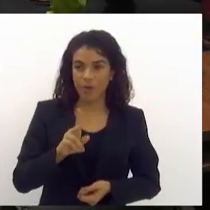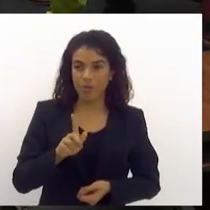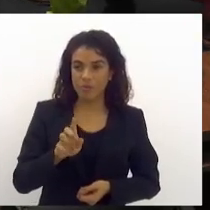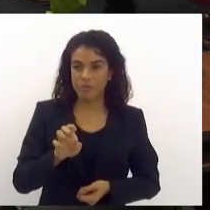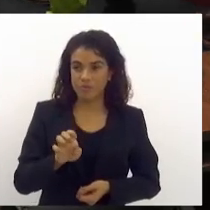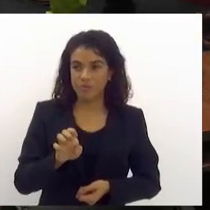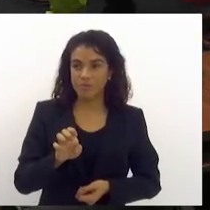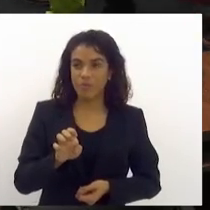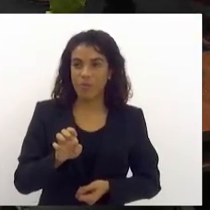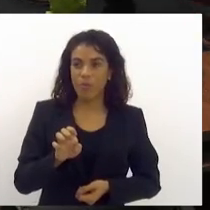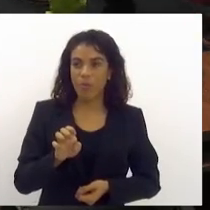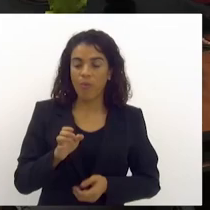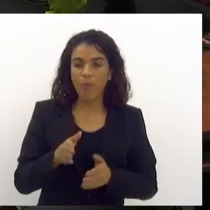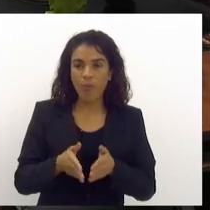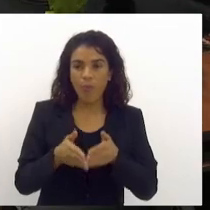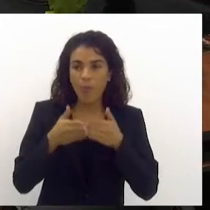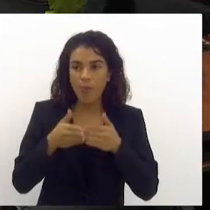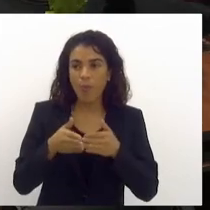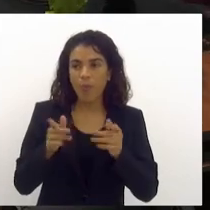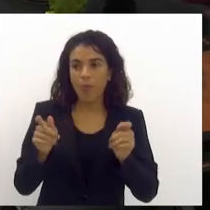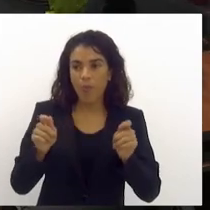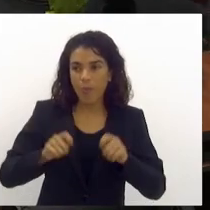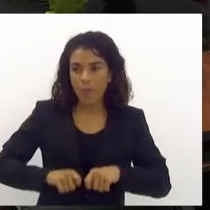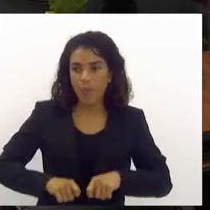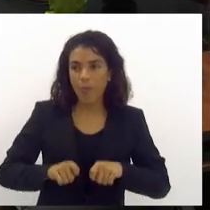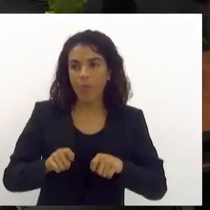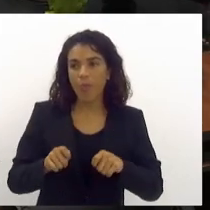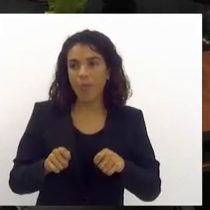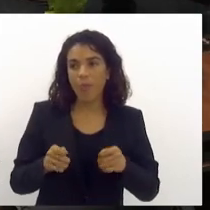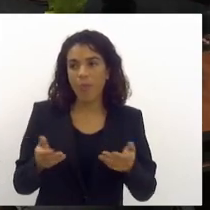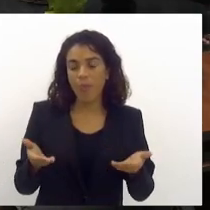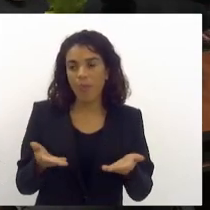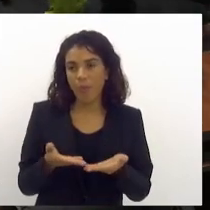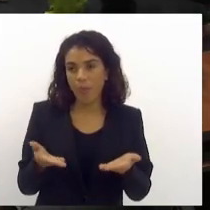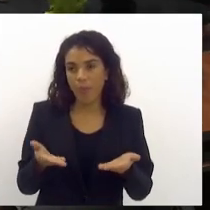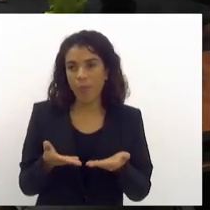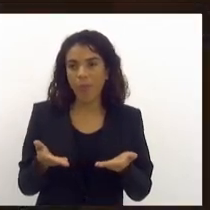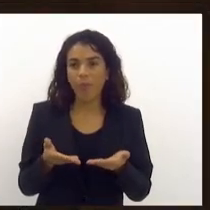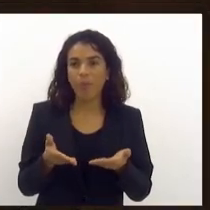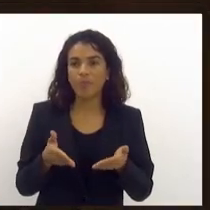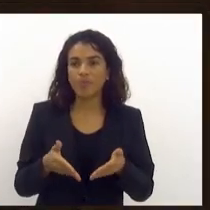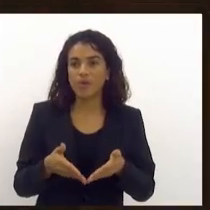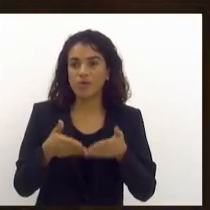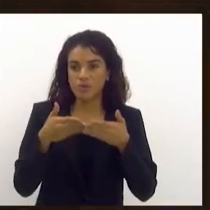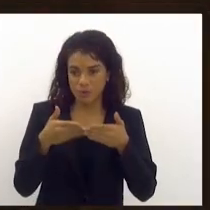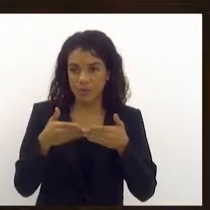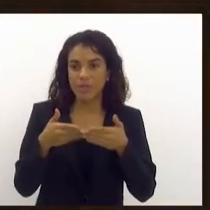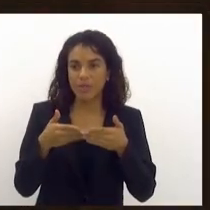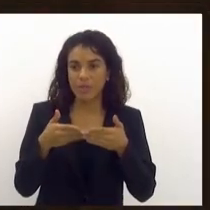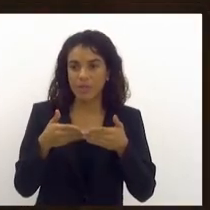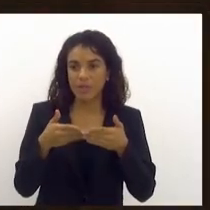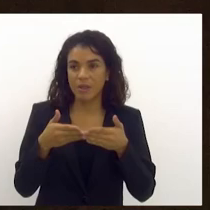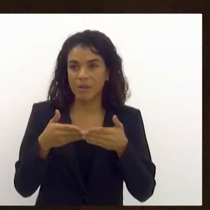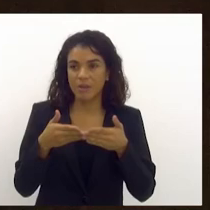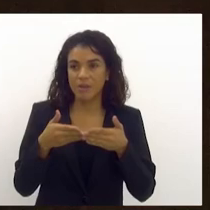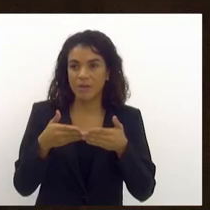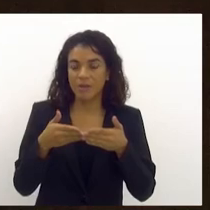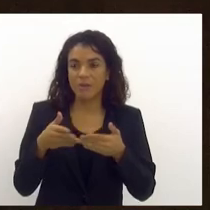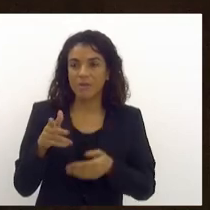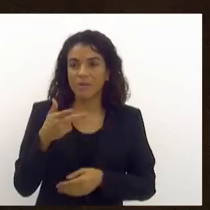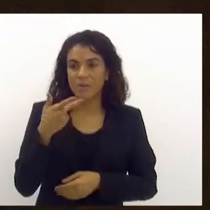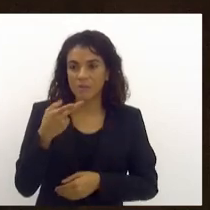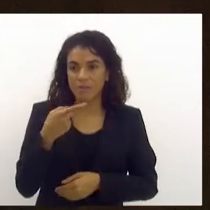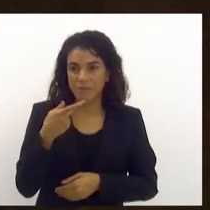questão de ordem, que, por favor, possamos, ao final dessa presente sessão ordinária, suspender a sessão para realizar